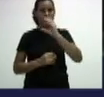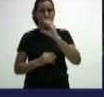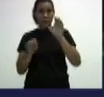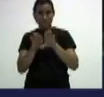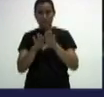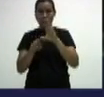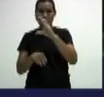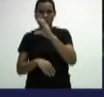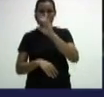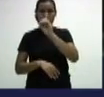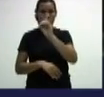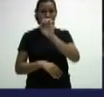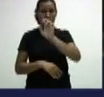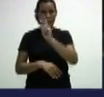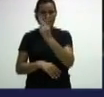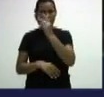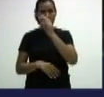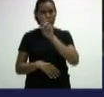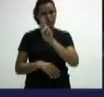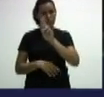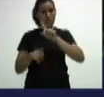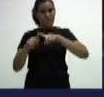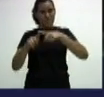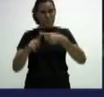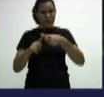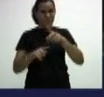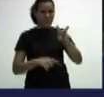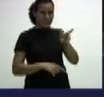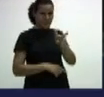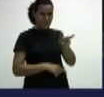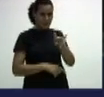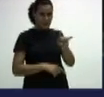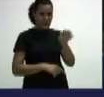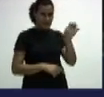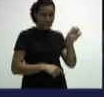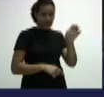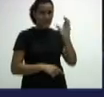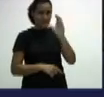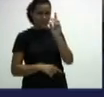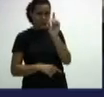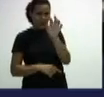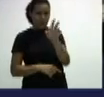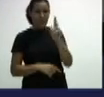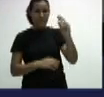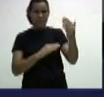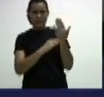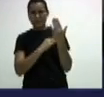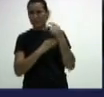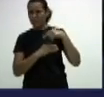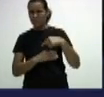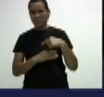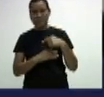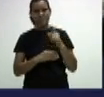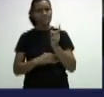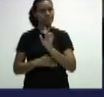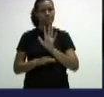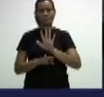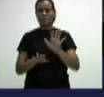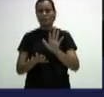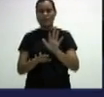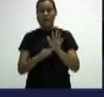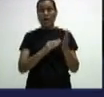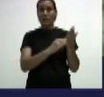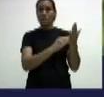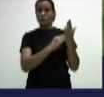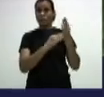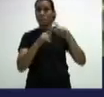hipótese alguma, eles participam ou fazem uma ingerência no nosso trabalho. Autonomia. O nosso